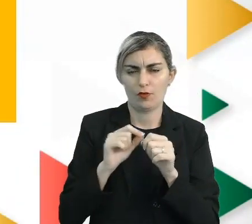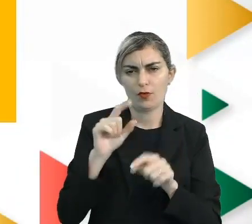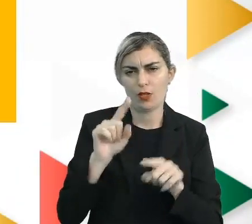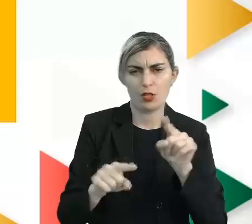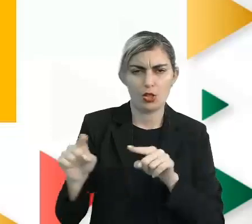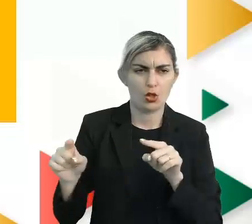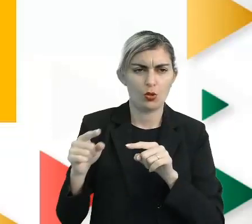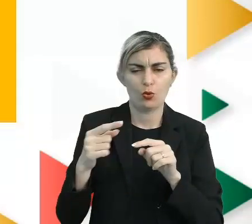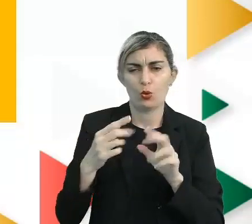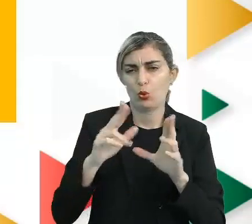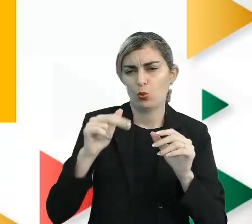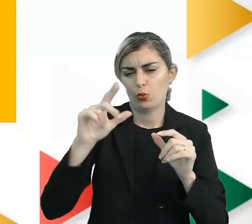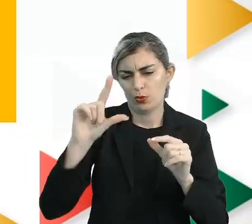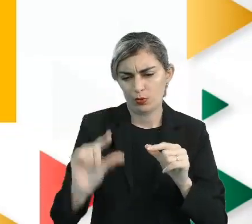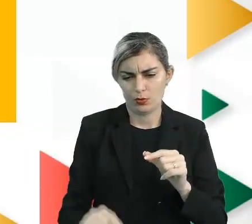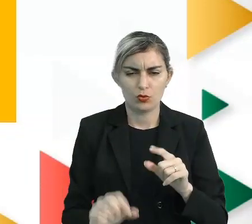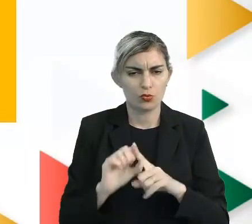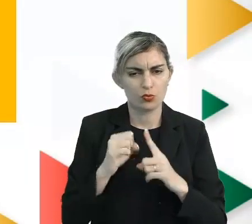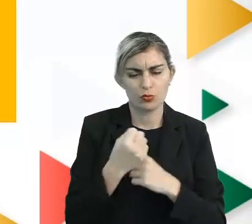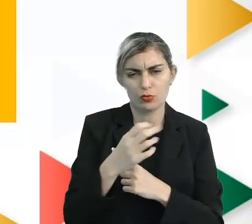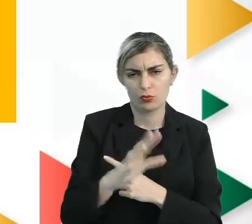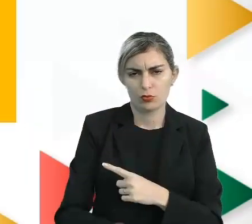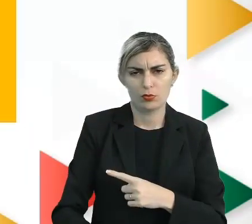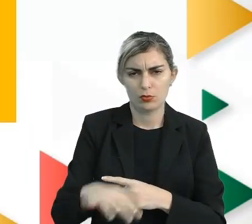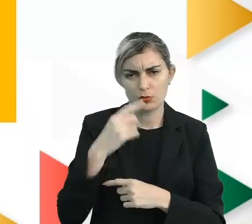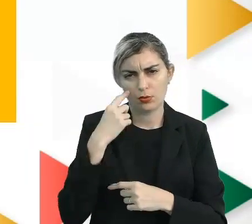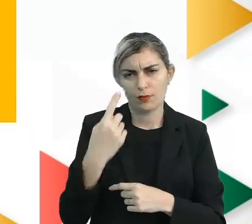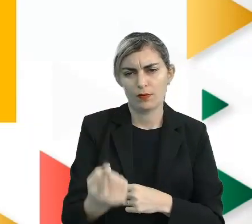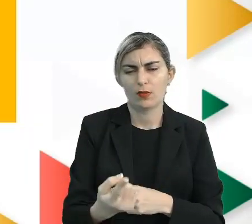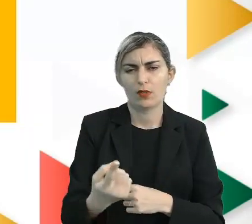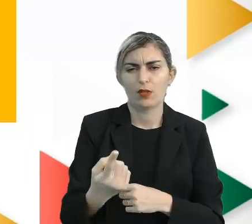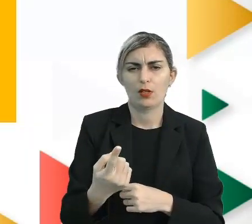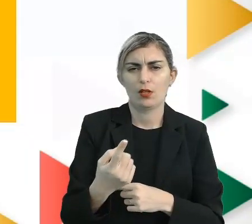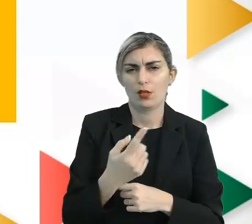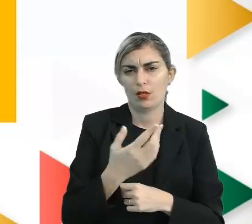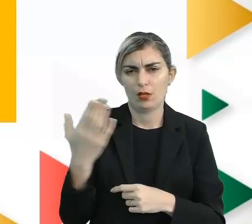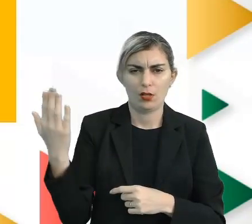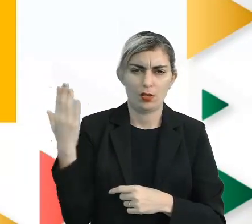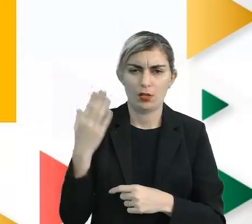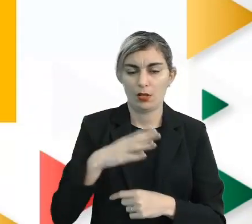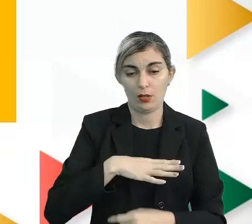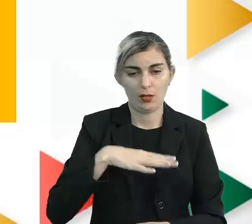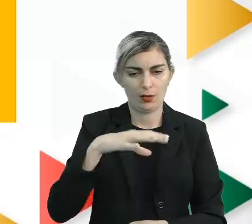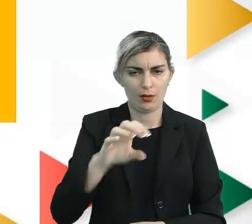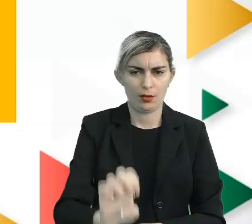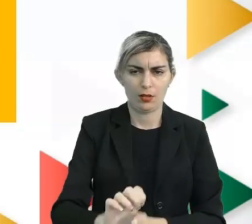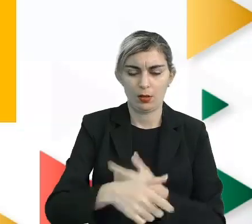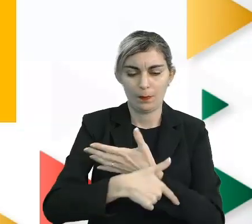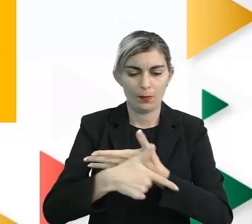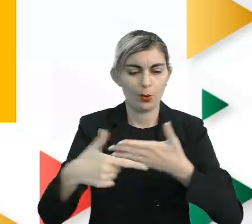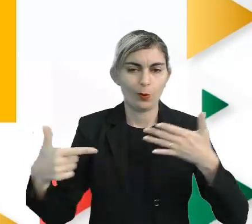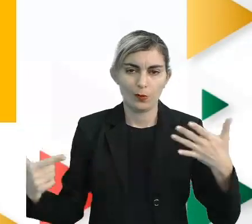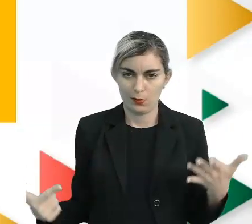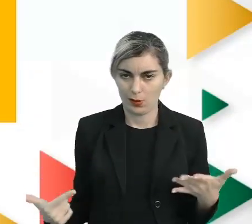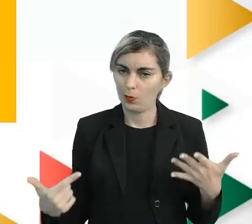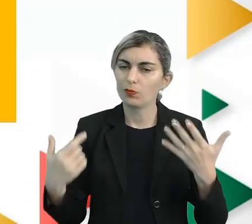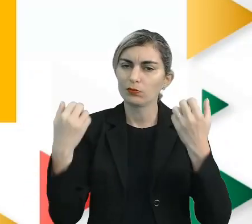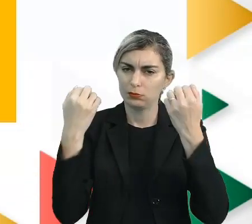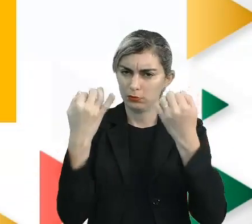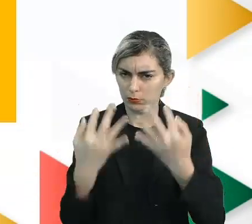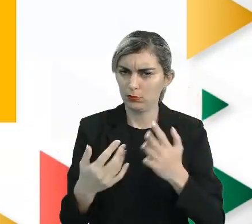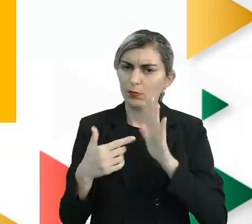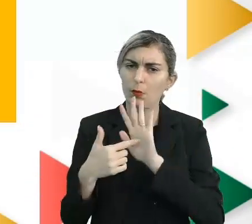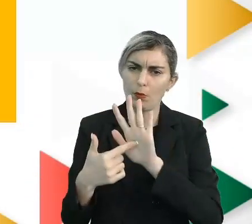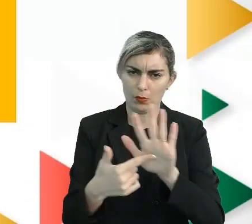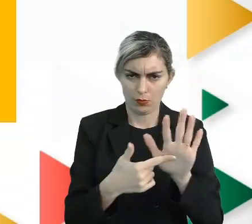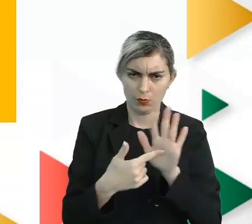nunca esteve tão baixo, social, né? Aí mostra o reservatório da ética e da moral, justamente mostrando